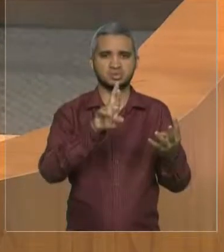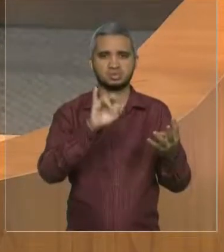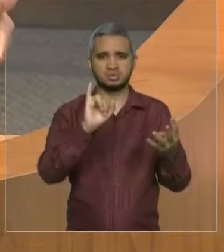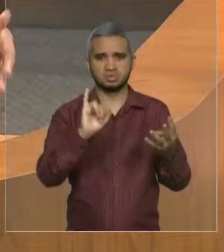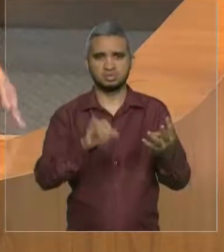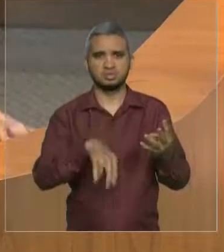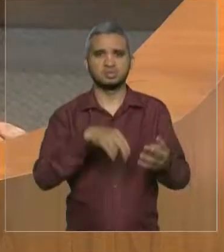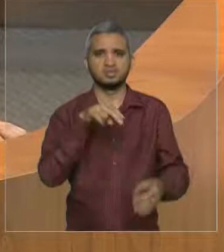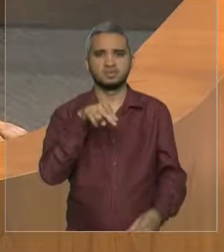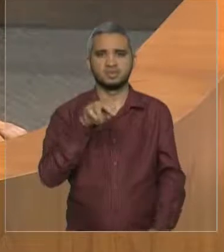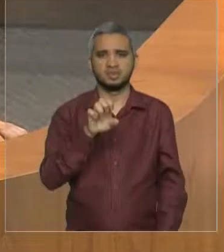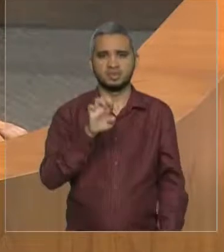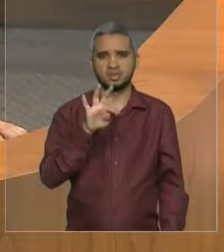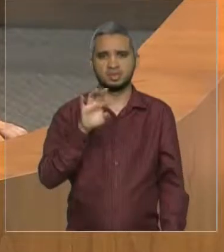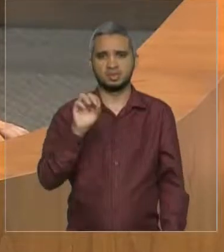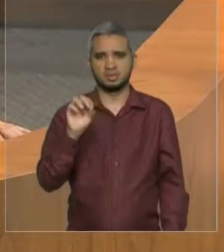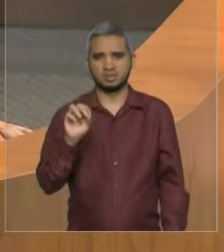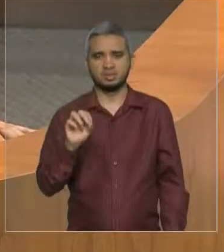Neto Ferreira,